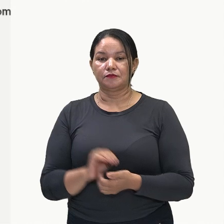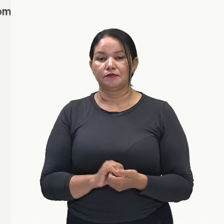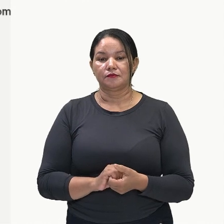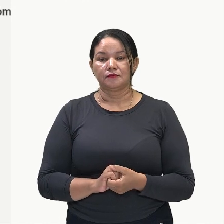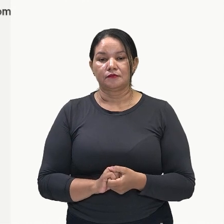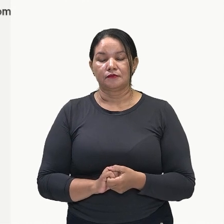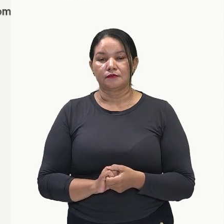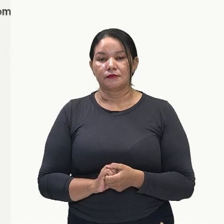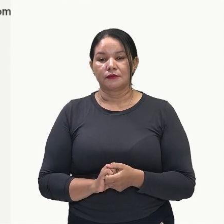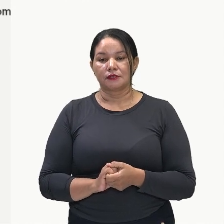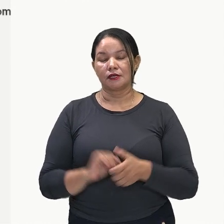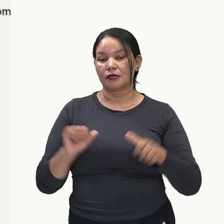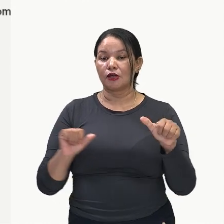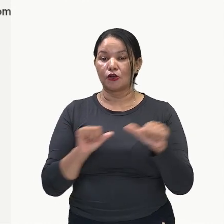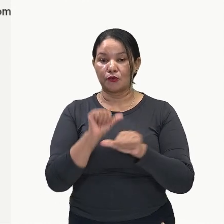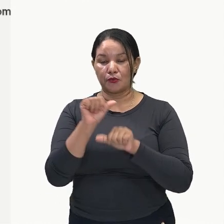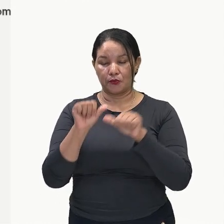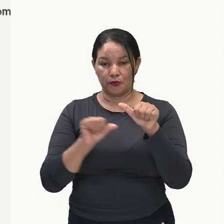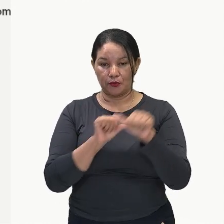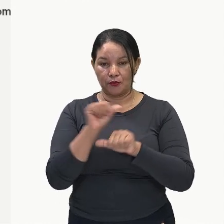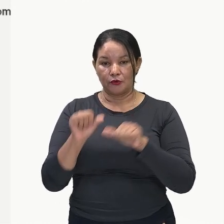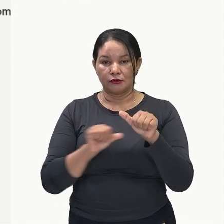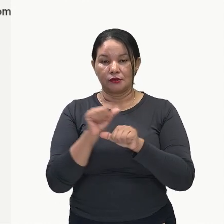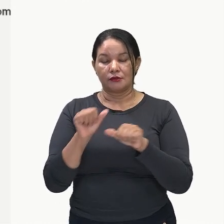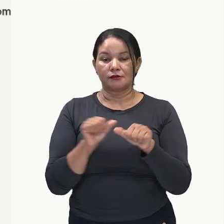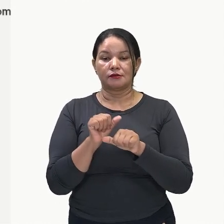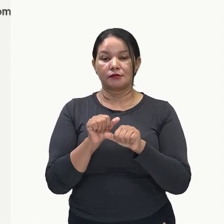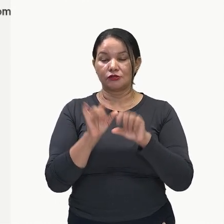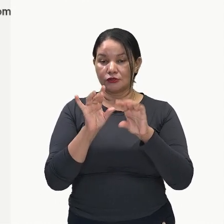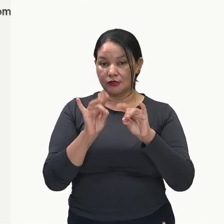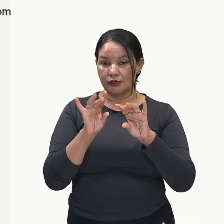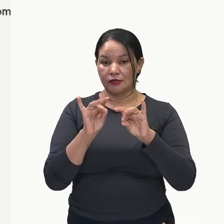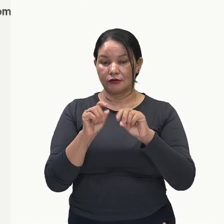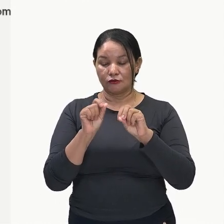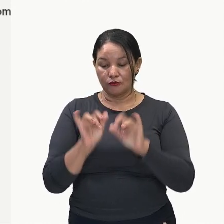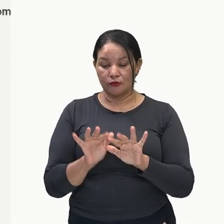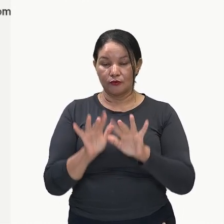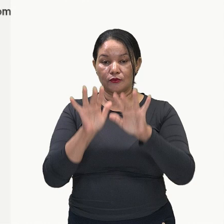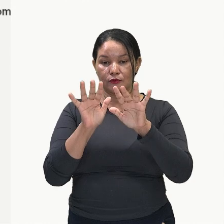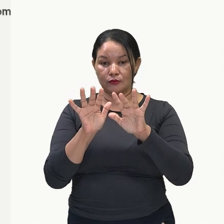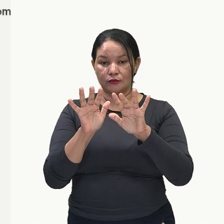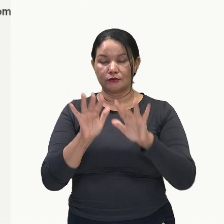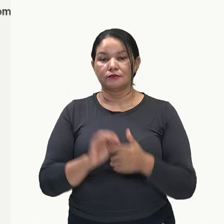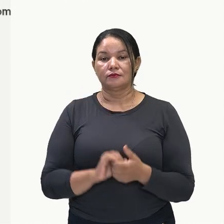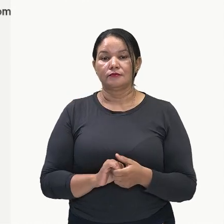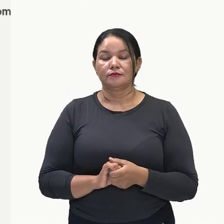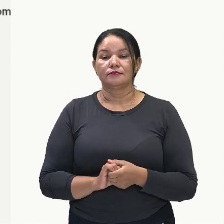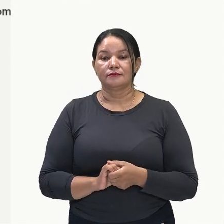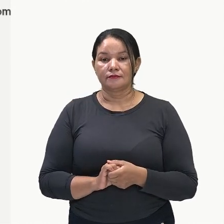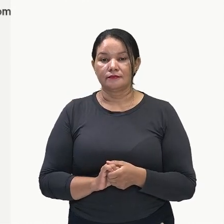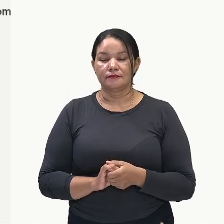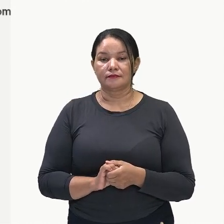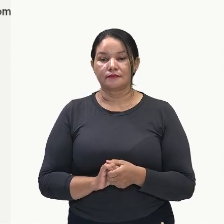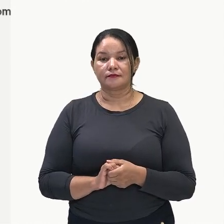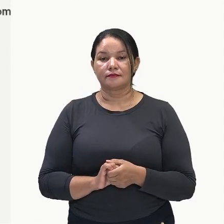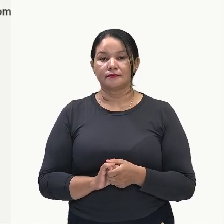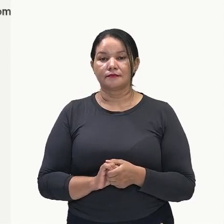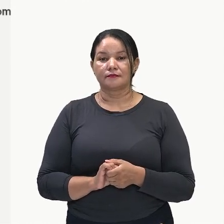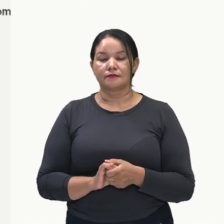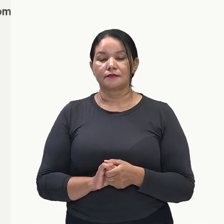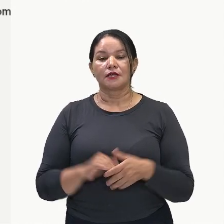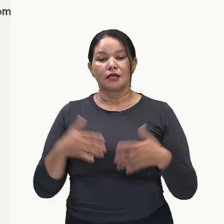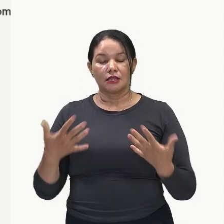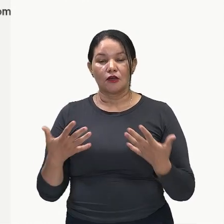É a mudança de líquido para gasoso. E aí, como que fica